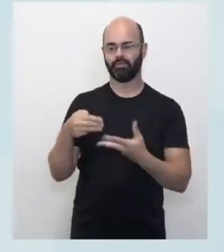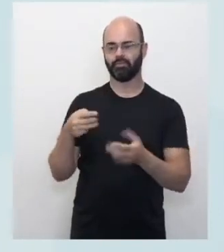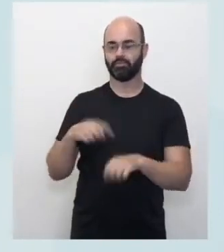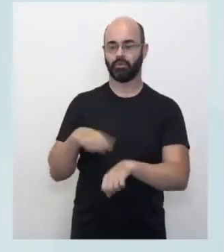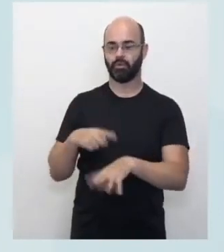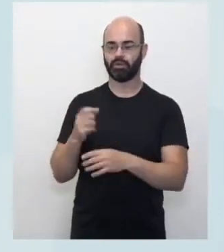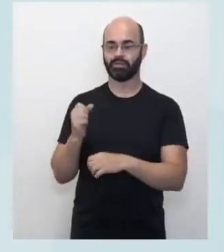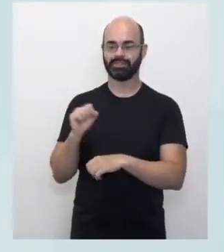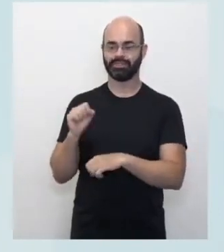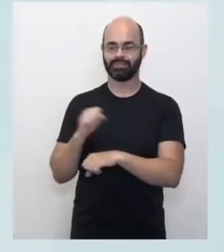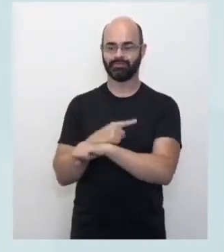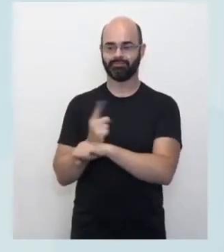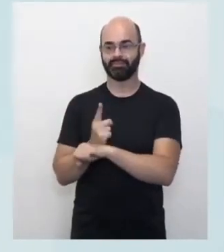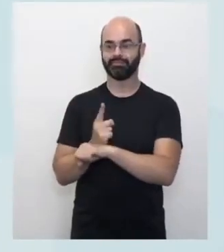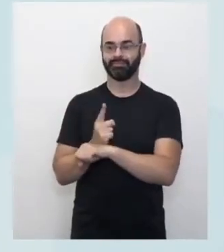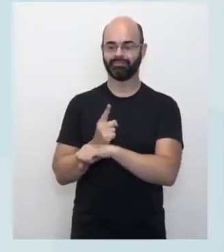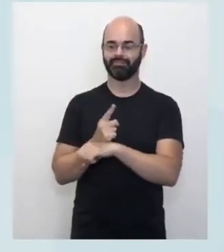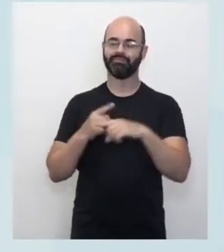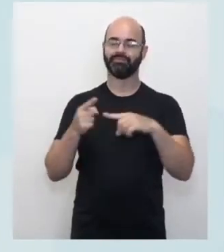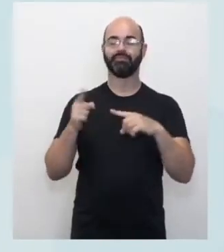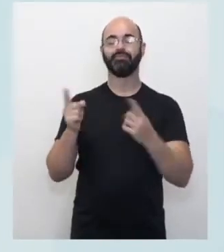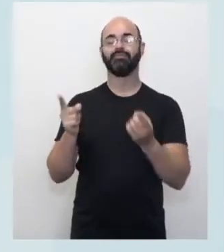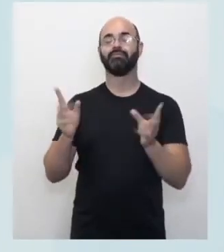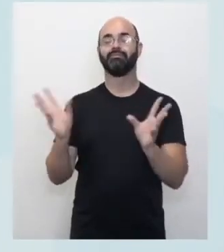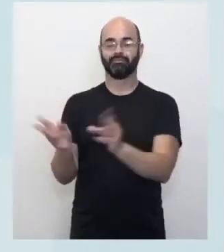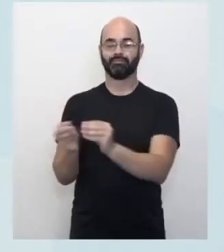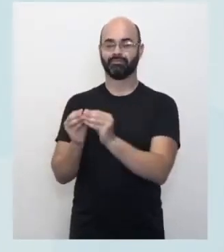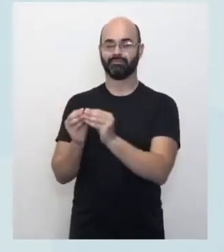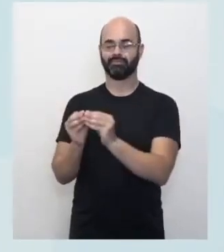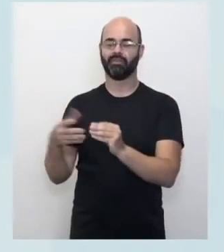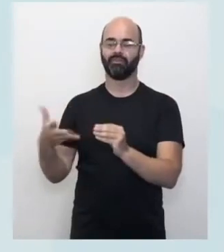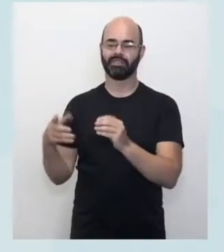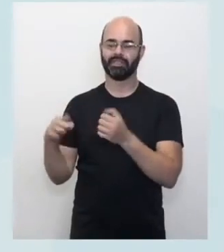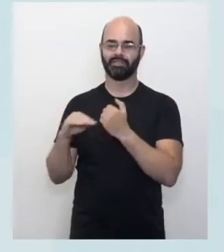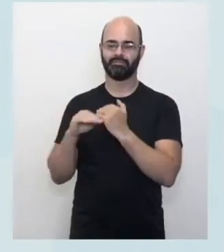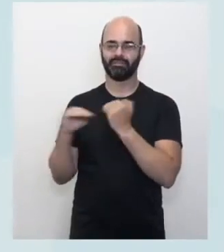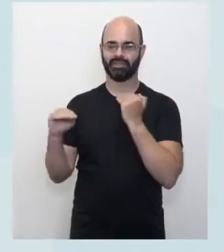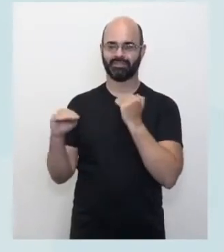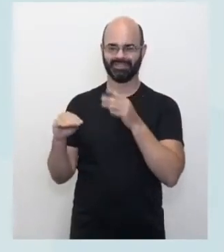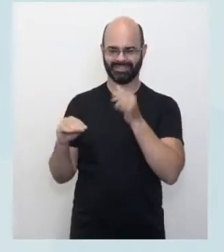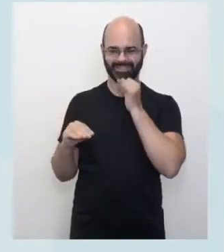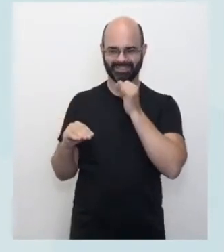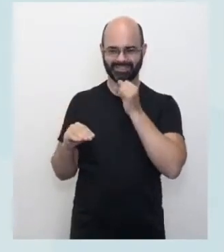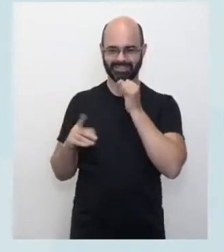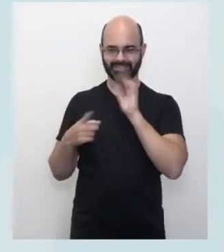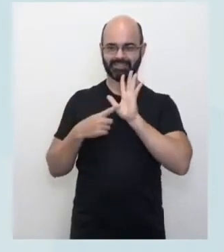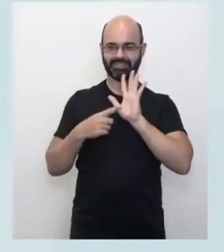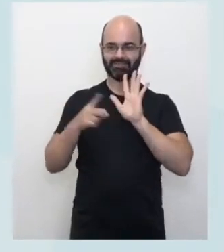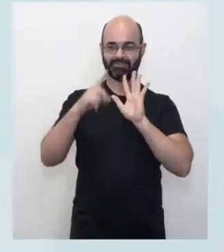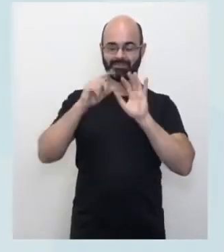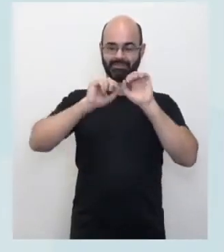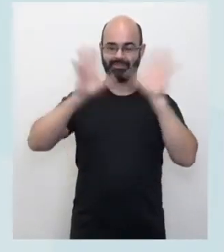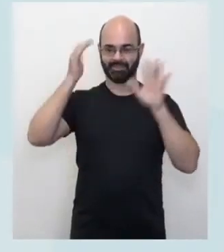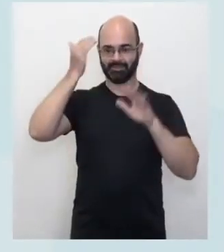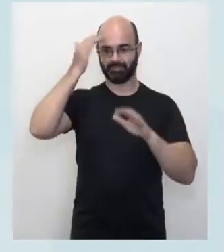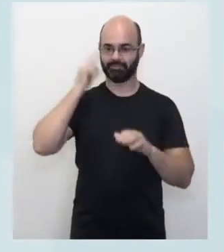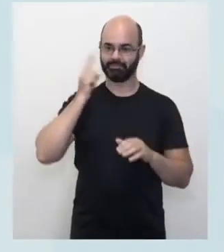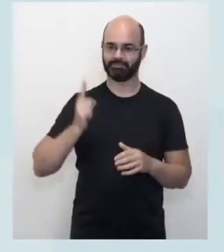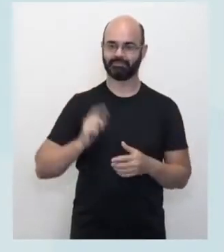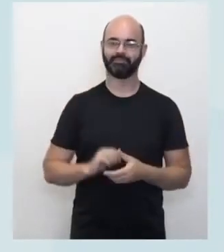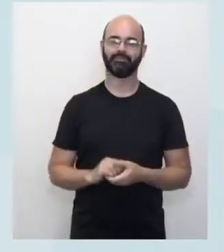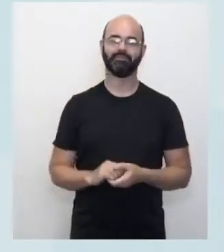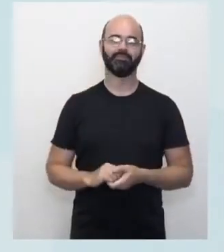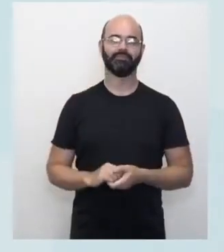segundos, a gente encontra a famosa velocidade média, tá bom? Então, vamos para um exemplo para poder entender bem isso? Vamos. Exemplo